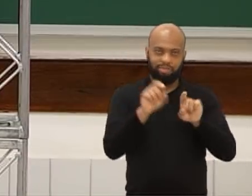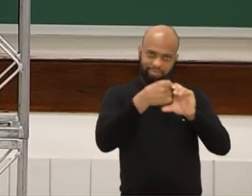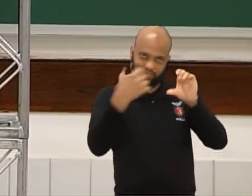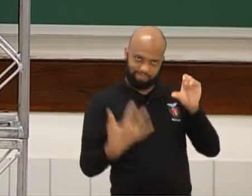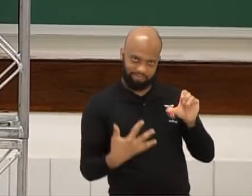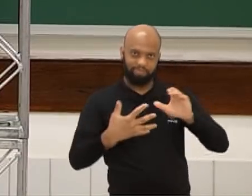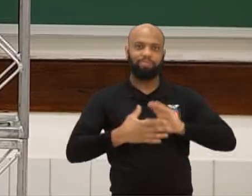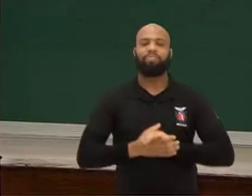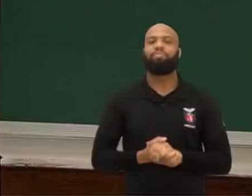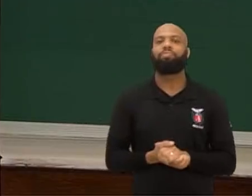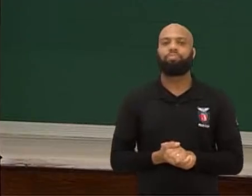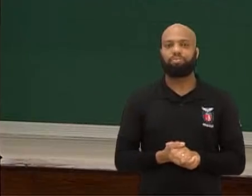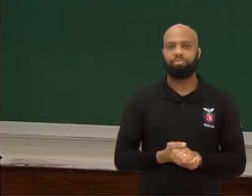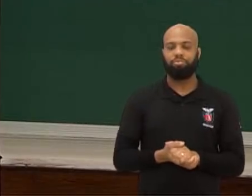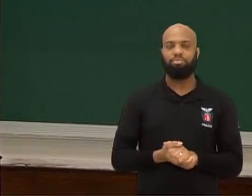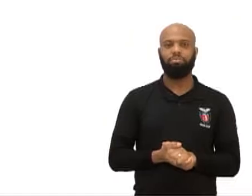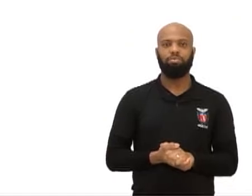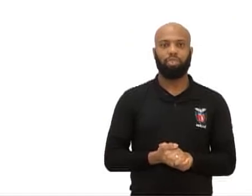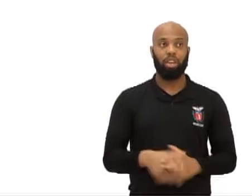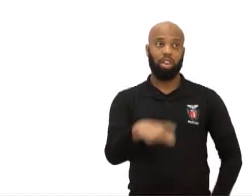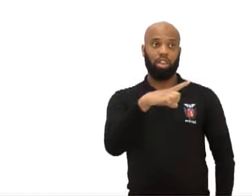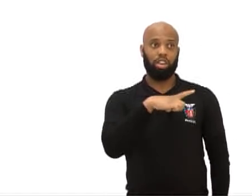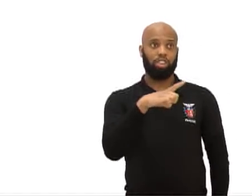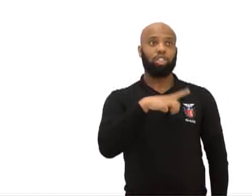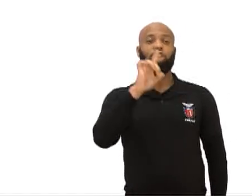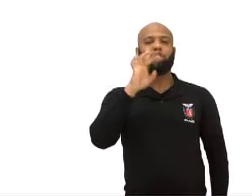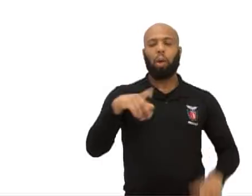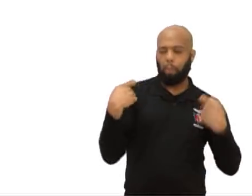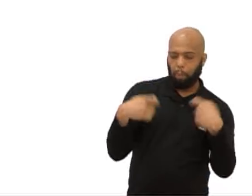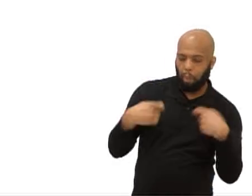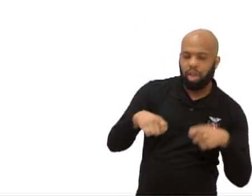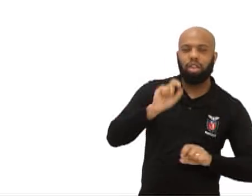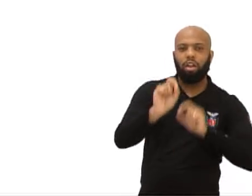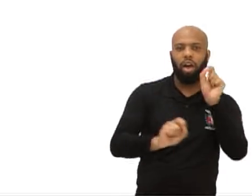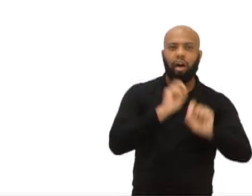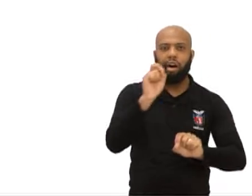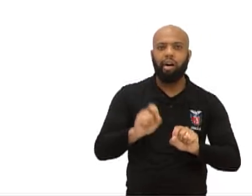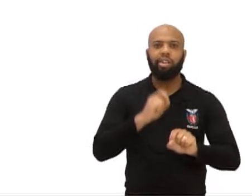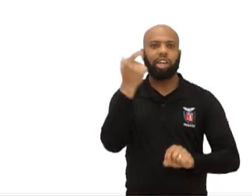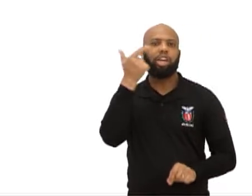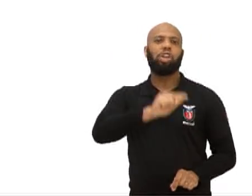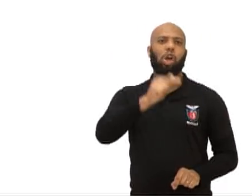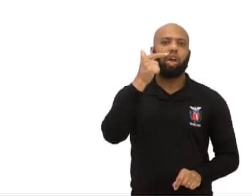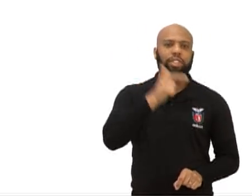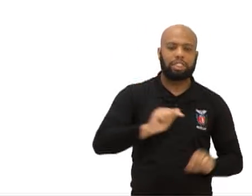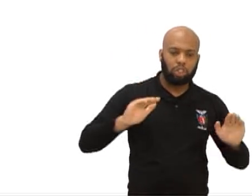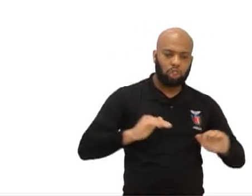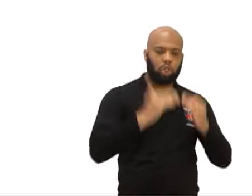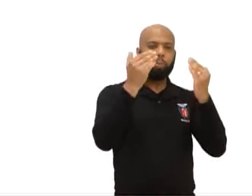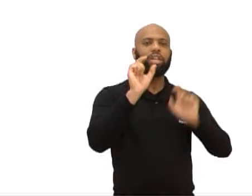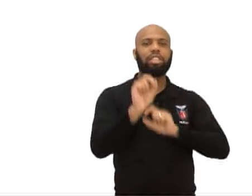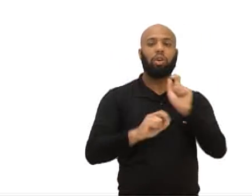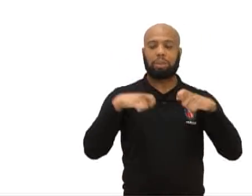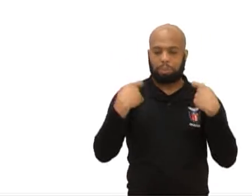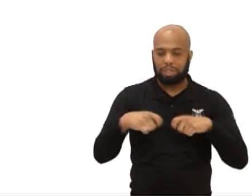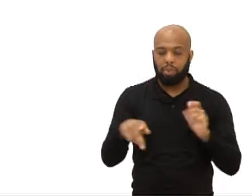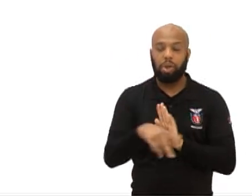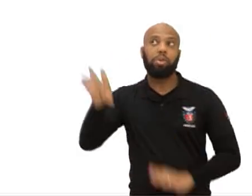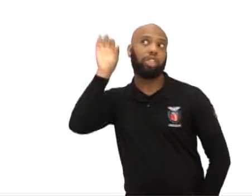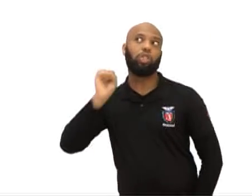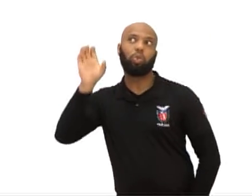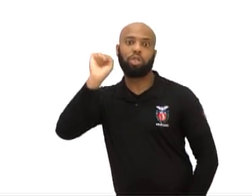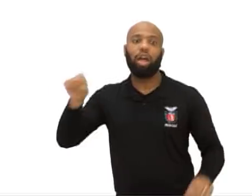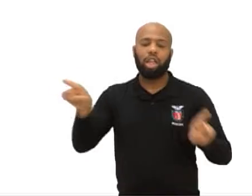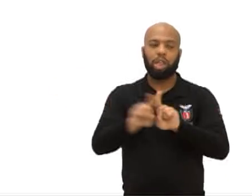característica delas. Existia apenas a necessidade de se suprir a ausência sensorial e direcionar